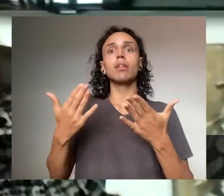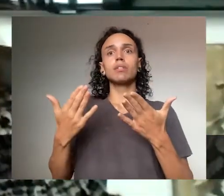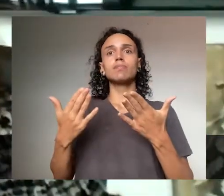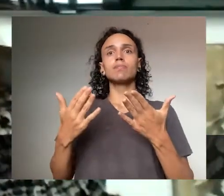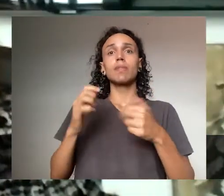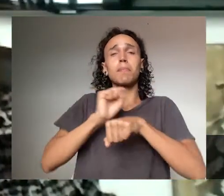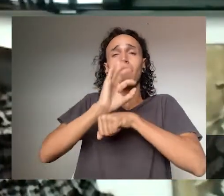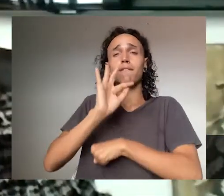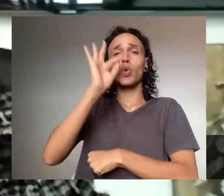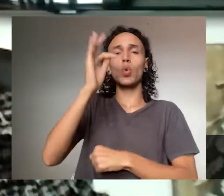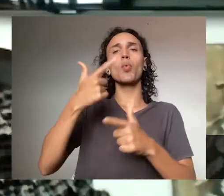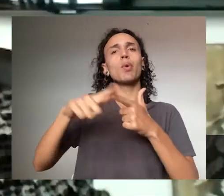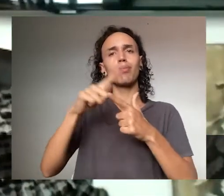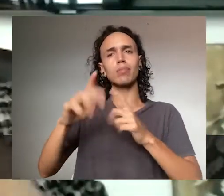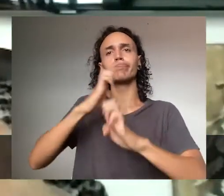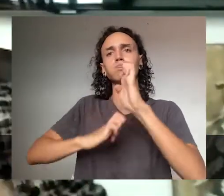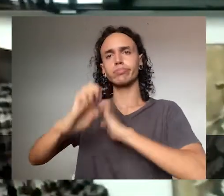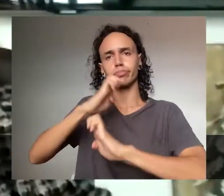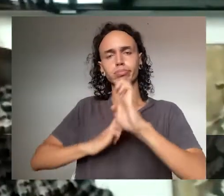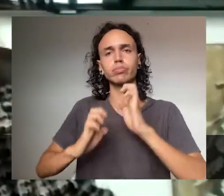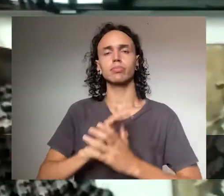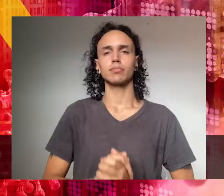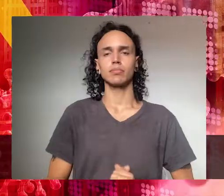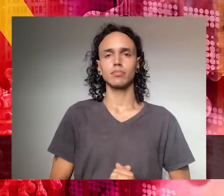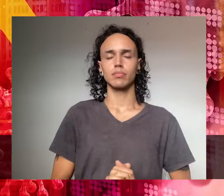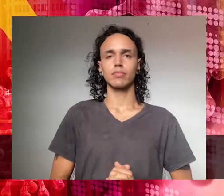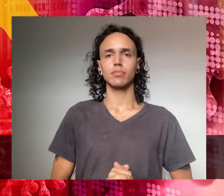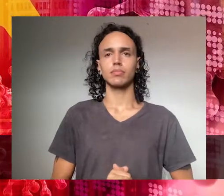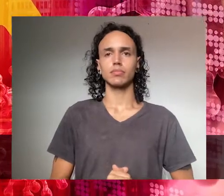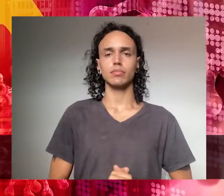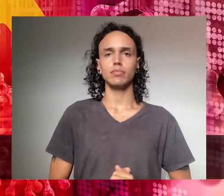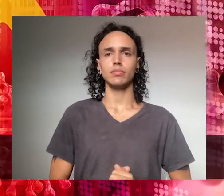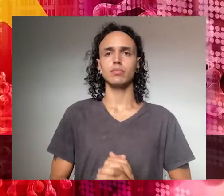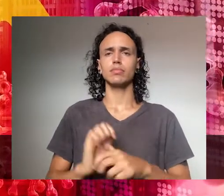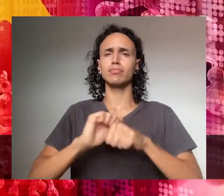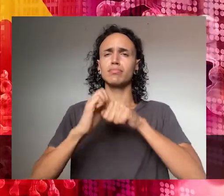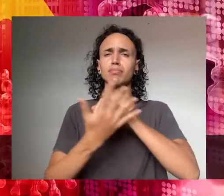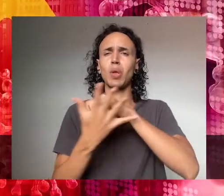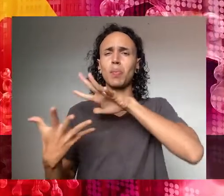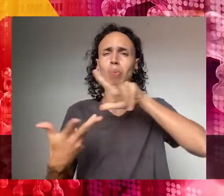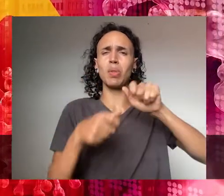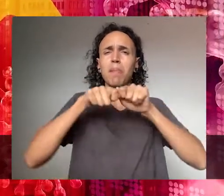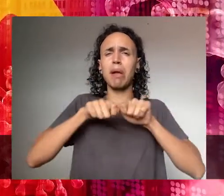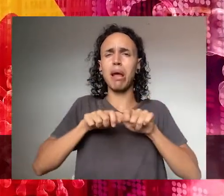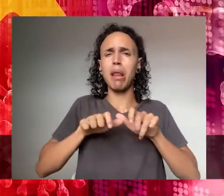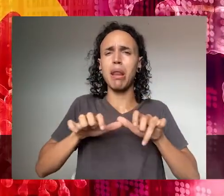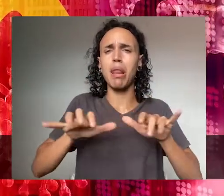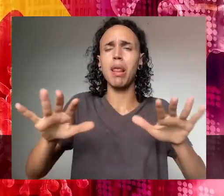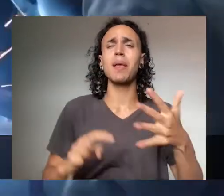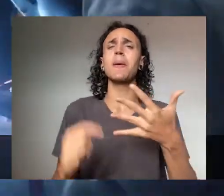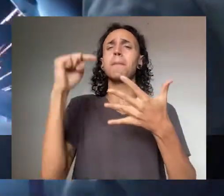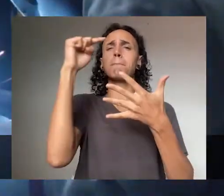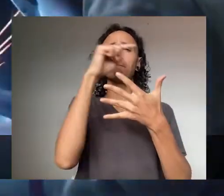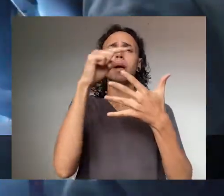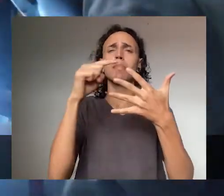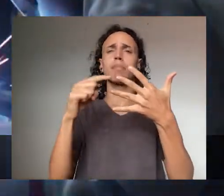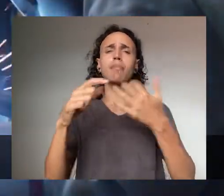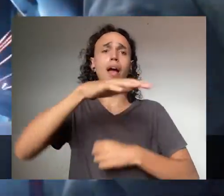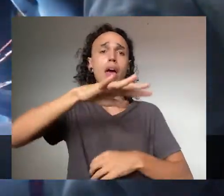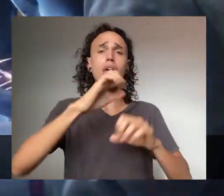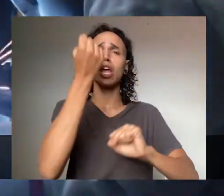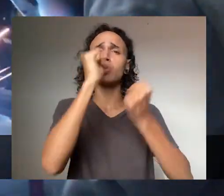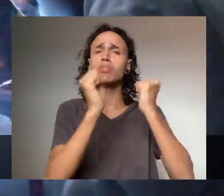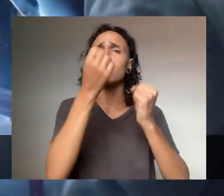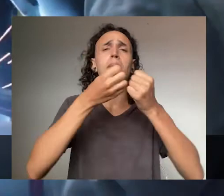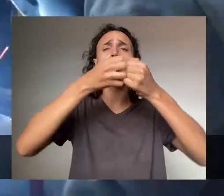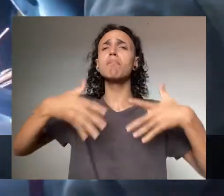favoráveis da economia, Isso cria muitas incertezas. Quais foram os impactos da pandemia de Covid-19 no setor